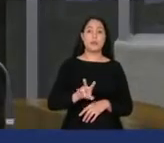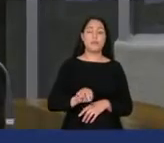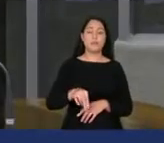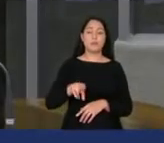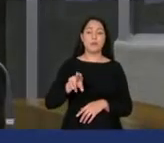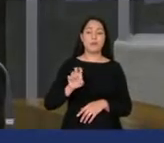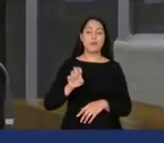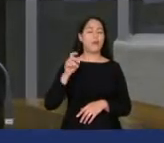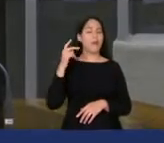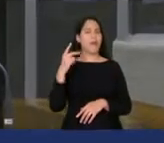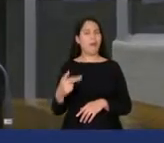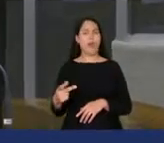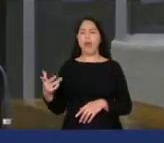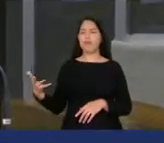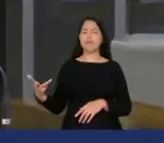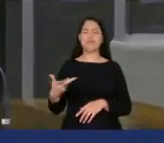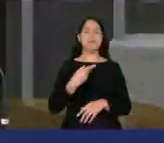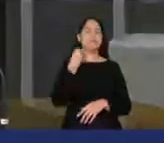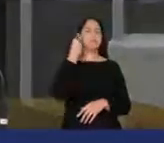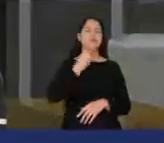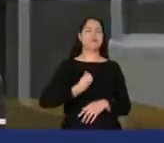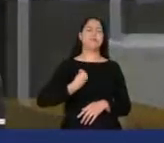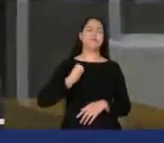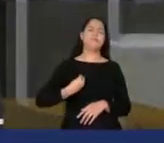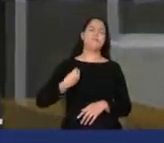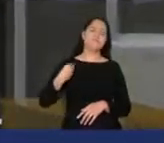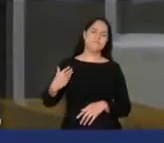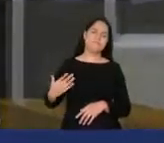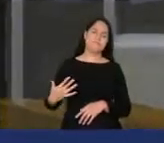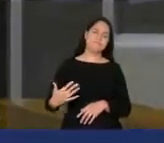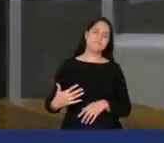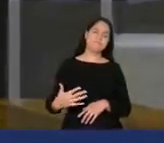vasta experiência de vida, continua a cumprir